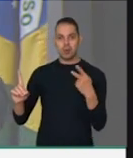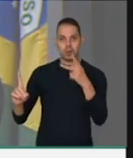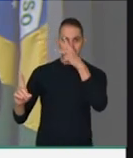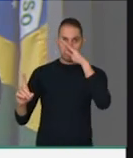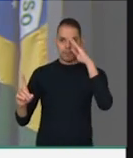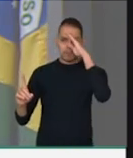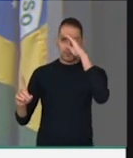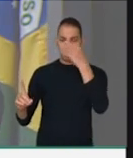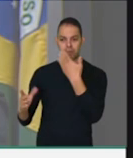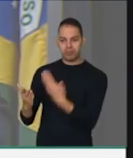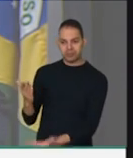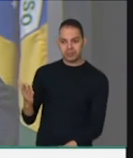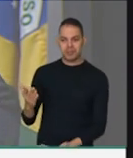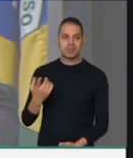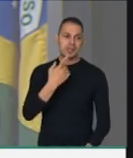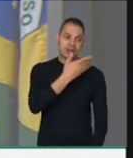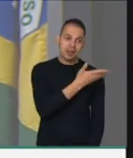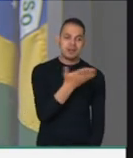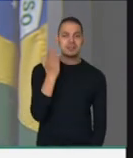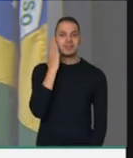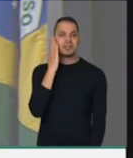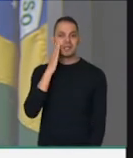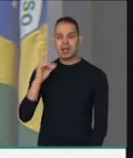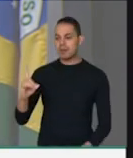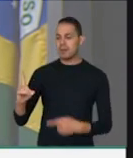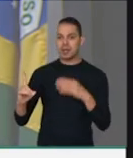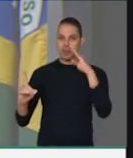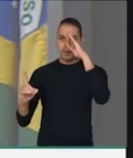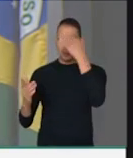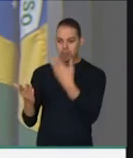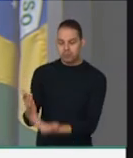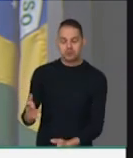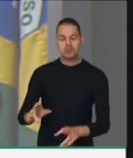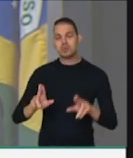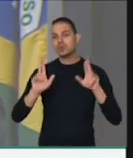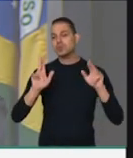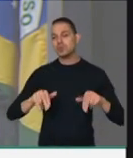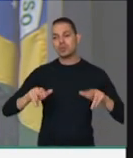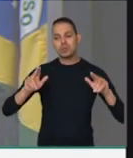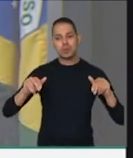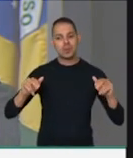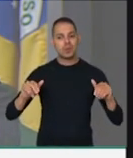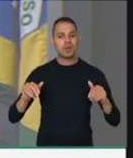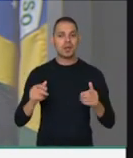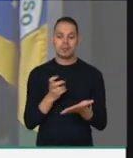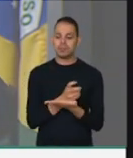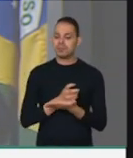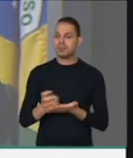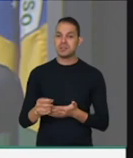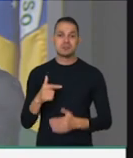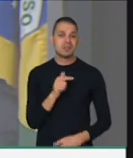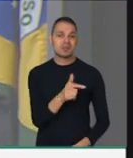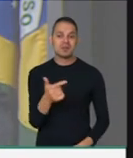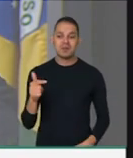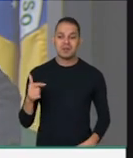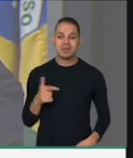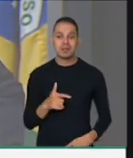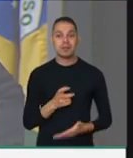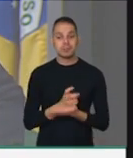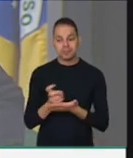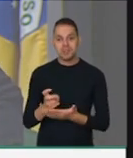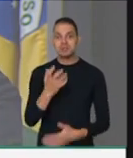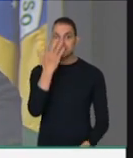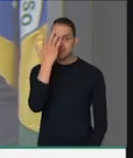porque ele sabe que o presidente não cai o presidente bolsonaro não sofre processo de impeachment impeachment coisa